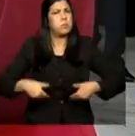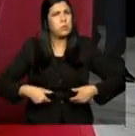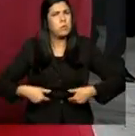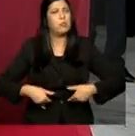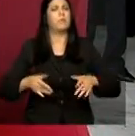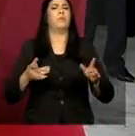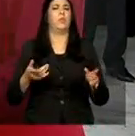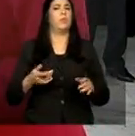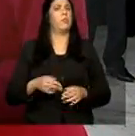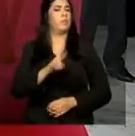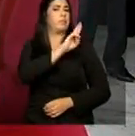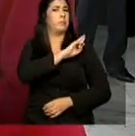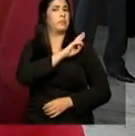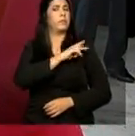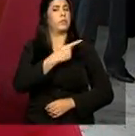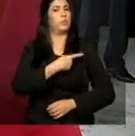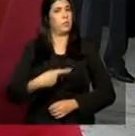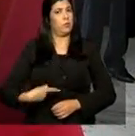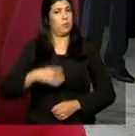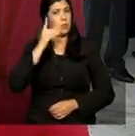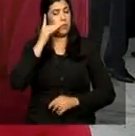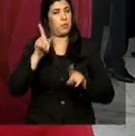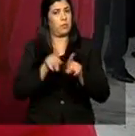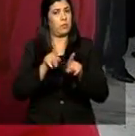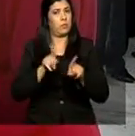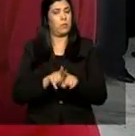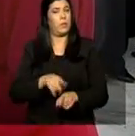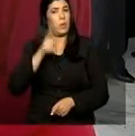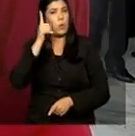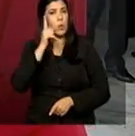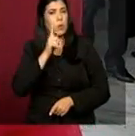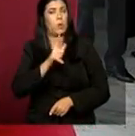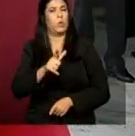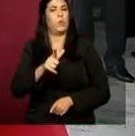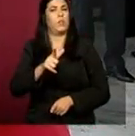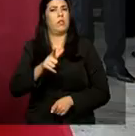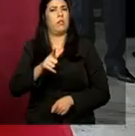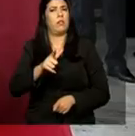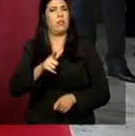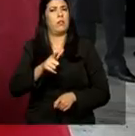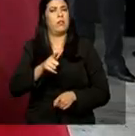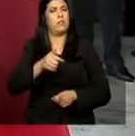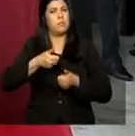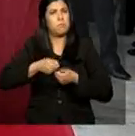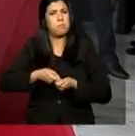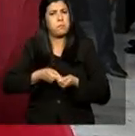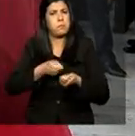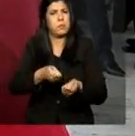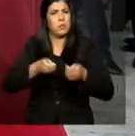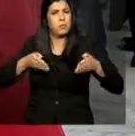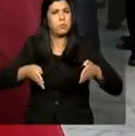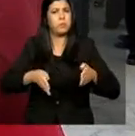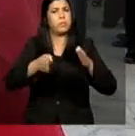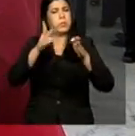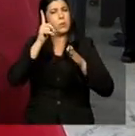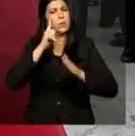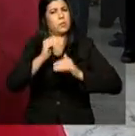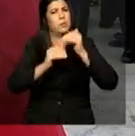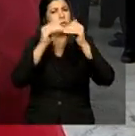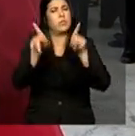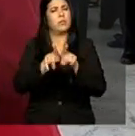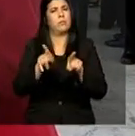agora à presidente conseguir estabelecer um rumo e um sentido no qual se possa avançar efetivamente nesse